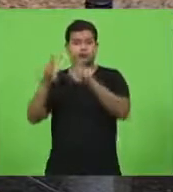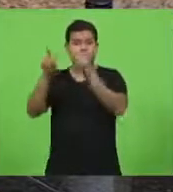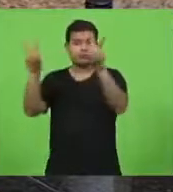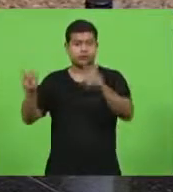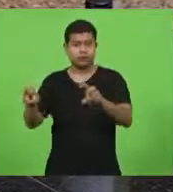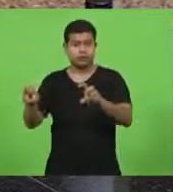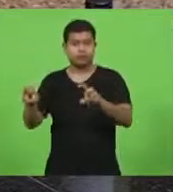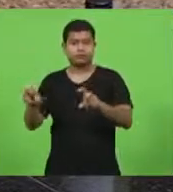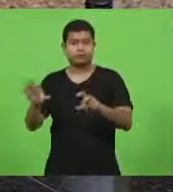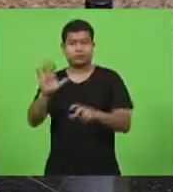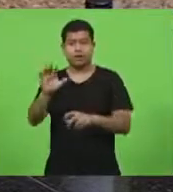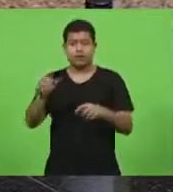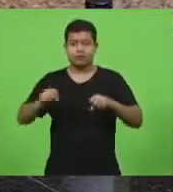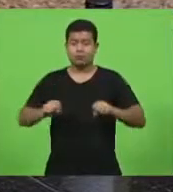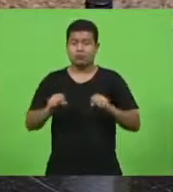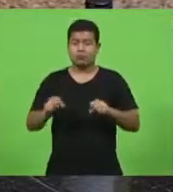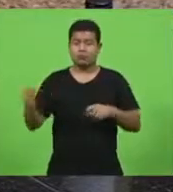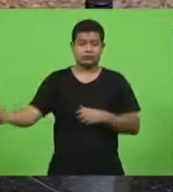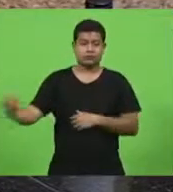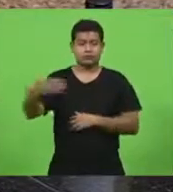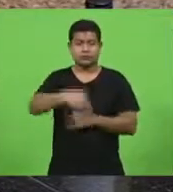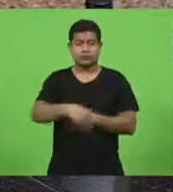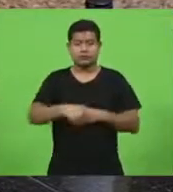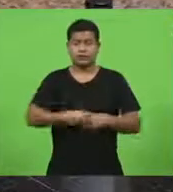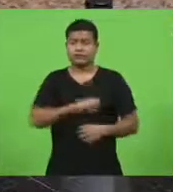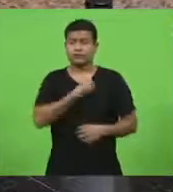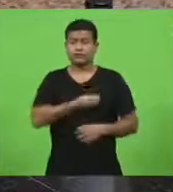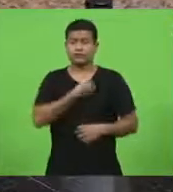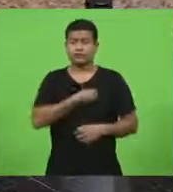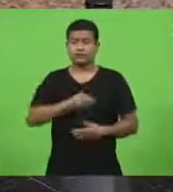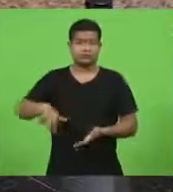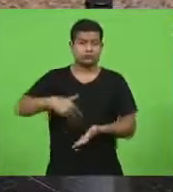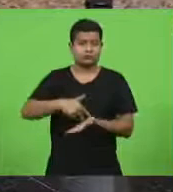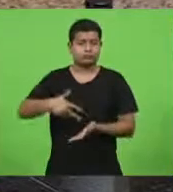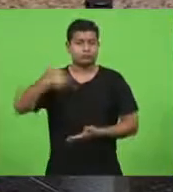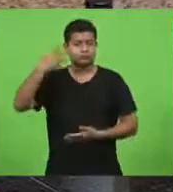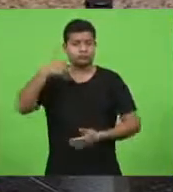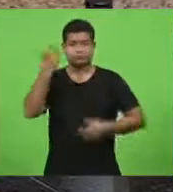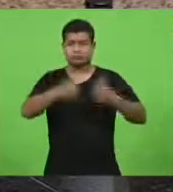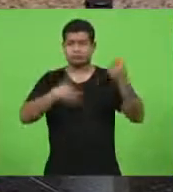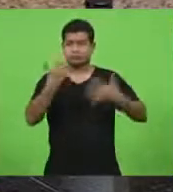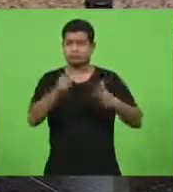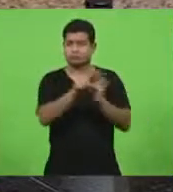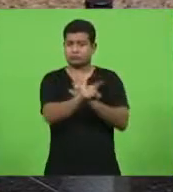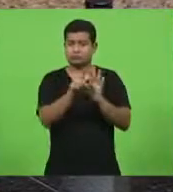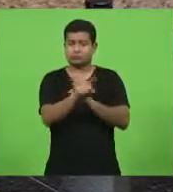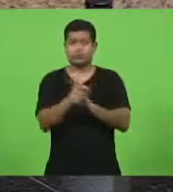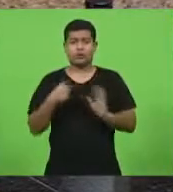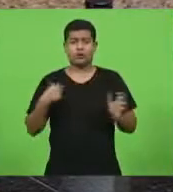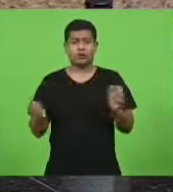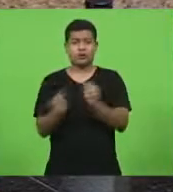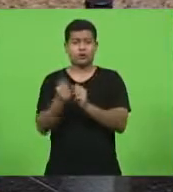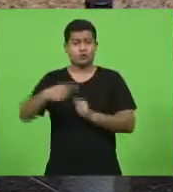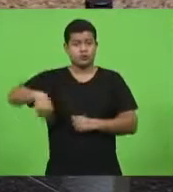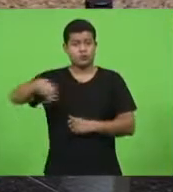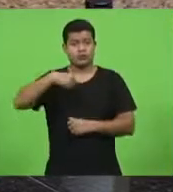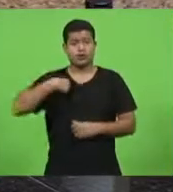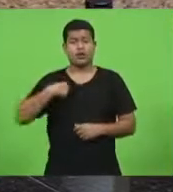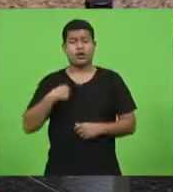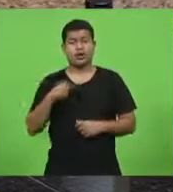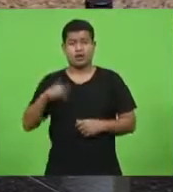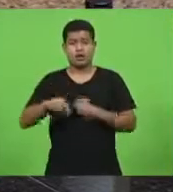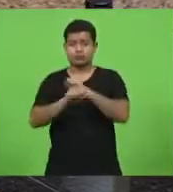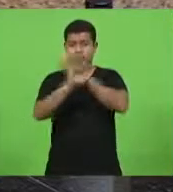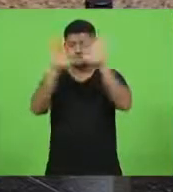ele pode estar aqui presente e fazer uso da palavra e estar mais confortável junto com os colegas aqui dentro, e ela traz uma transparência